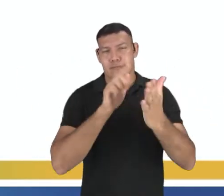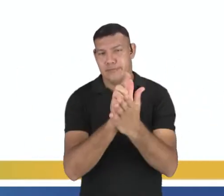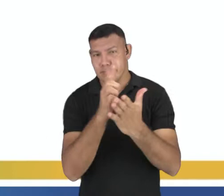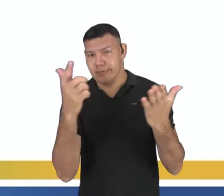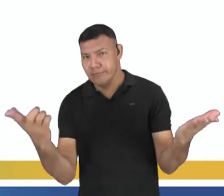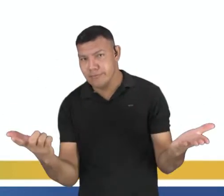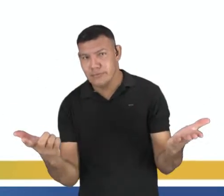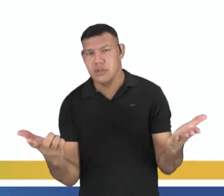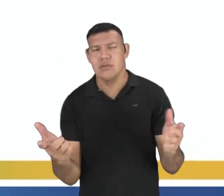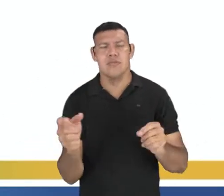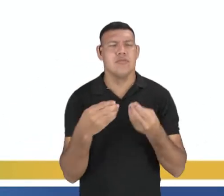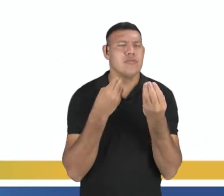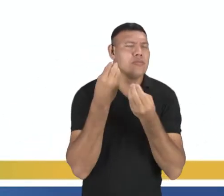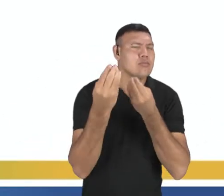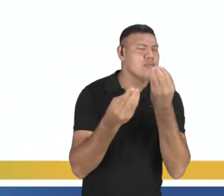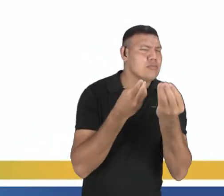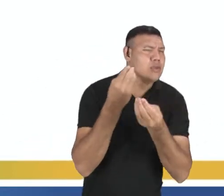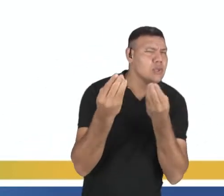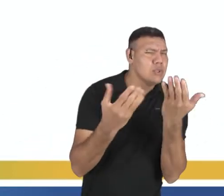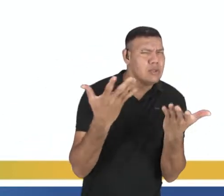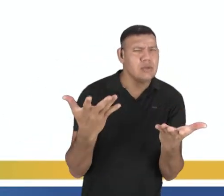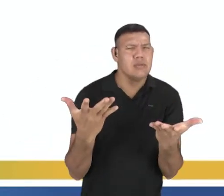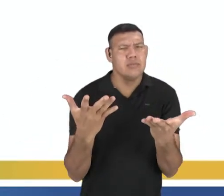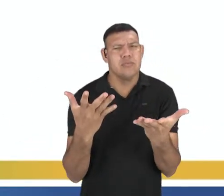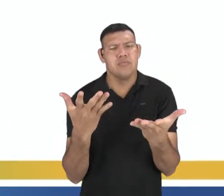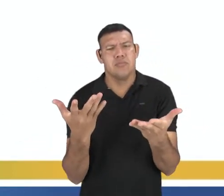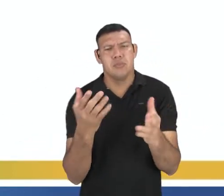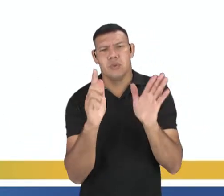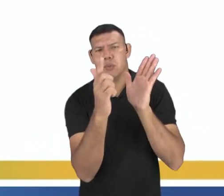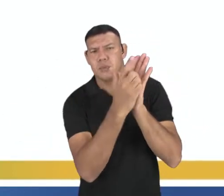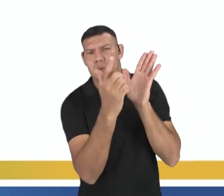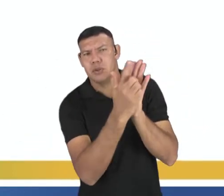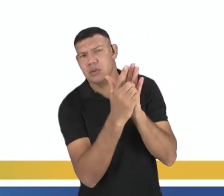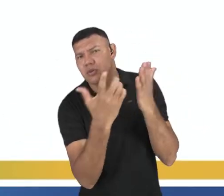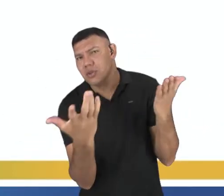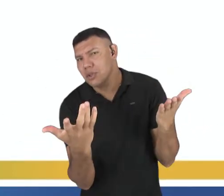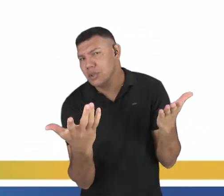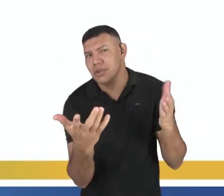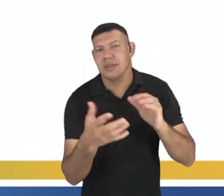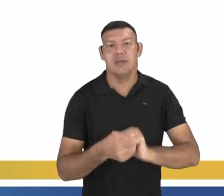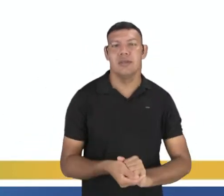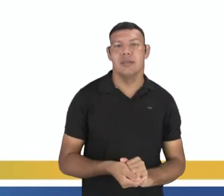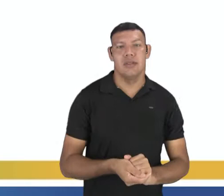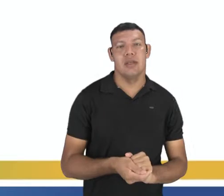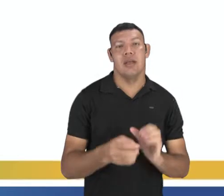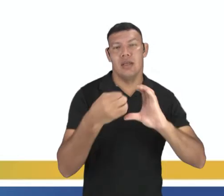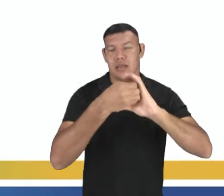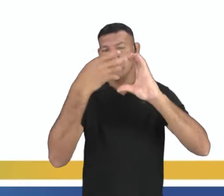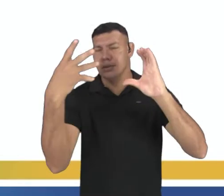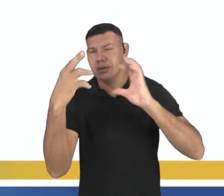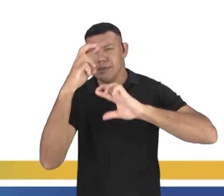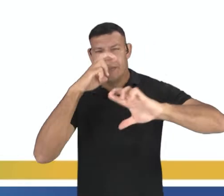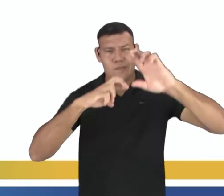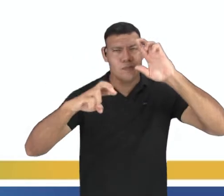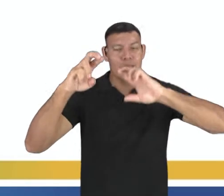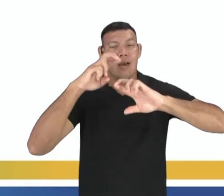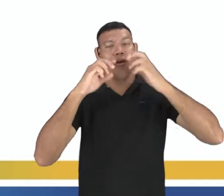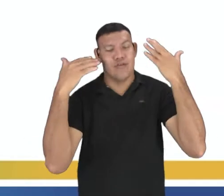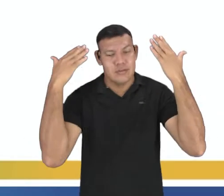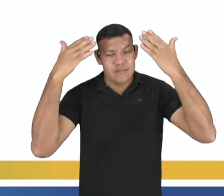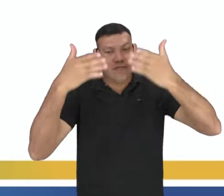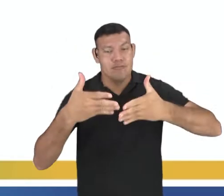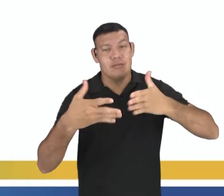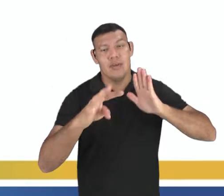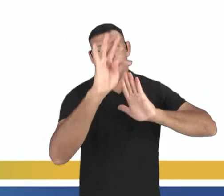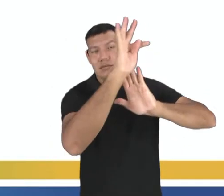o que anda nesse meio, como é que a gente pode verificar as características para a gente se voltar